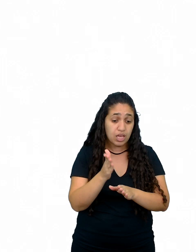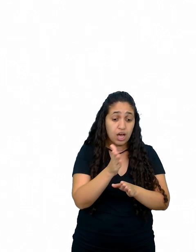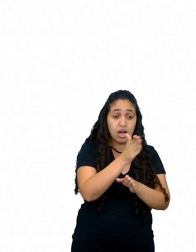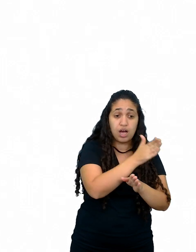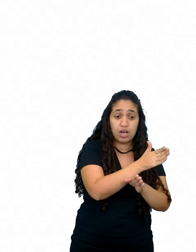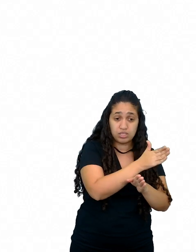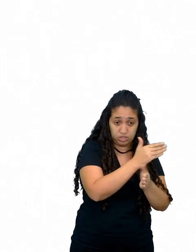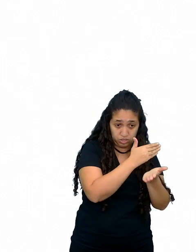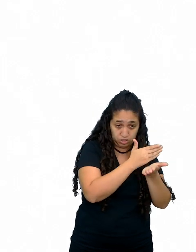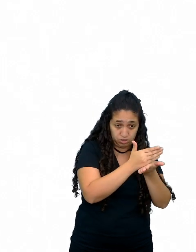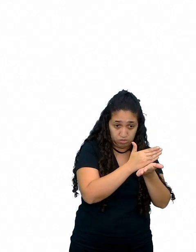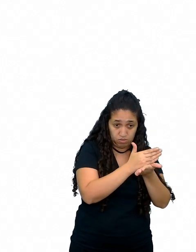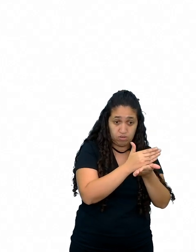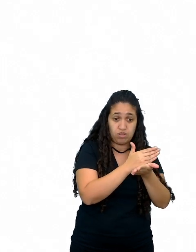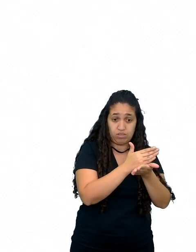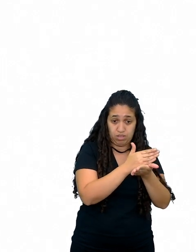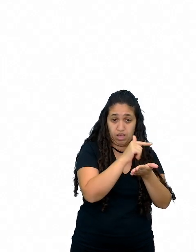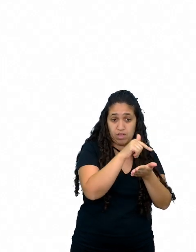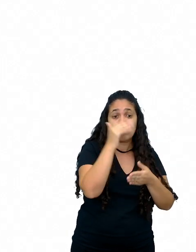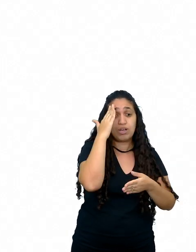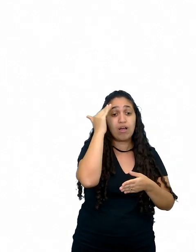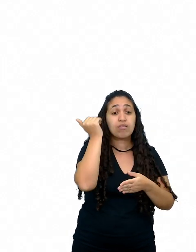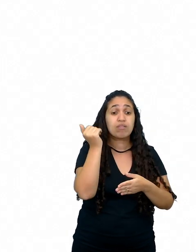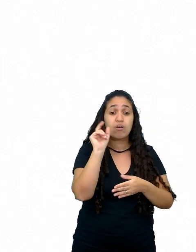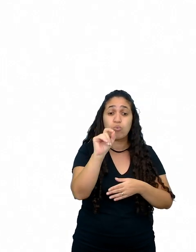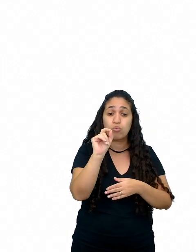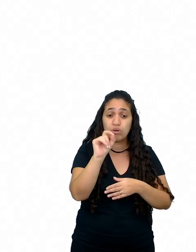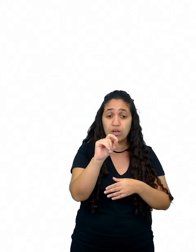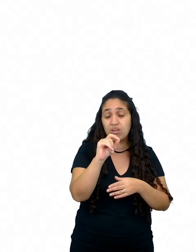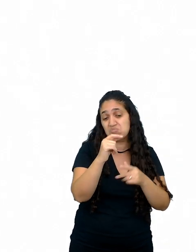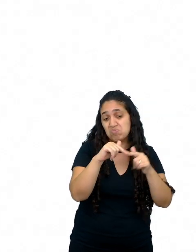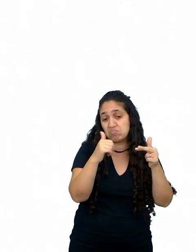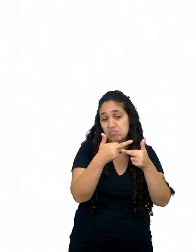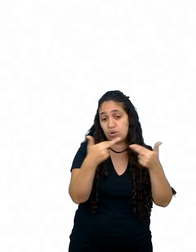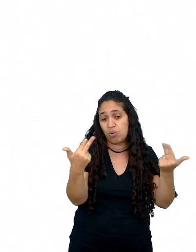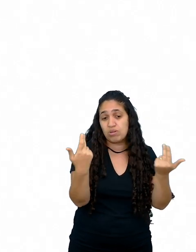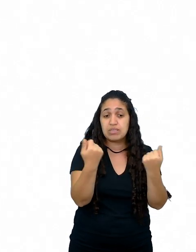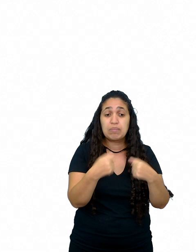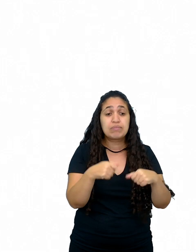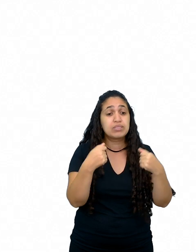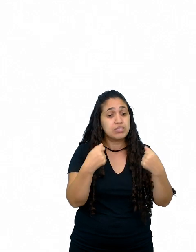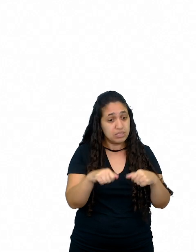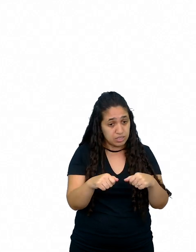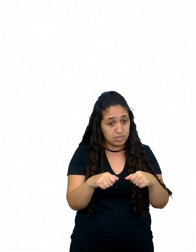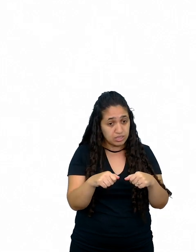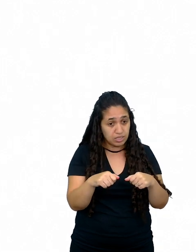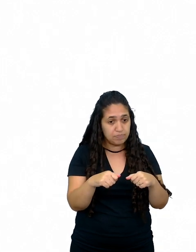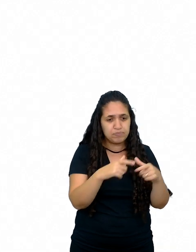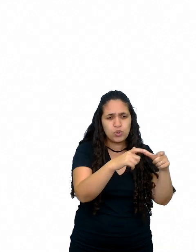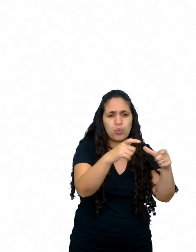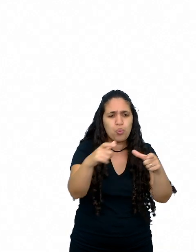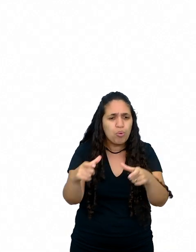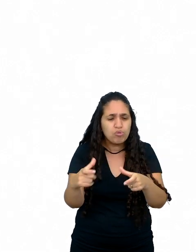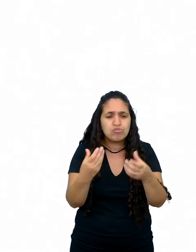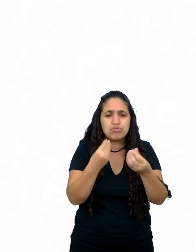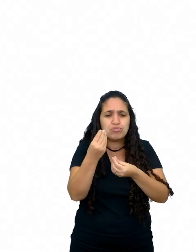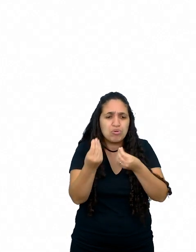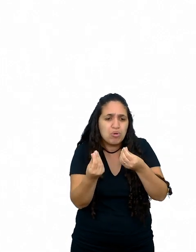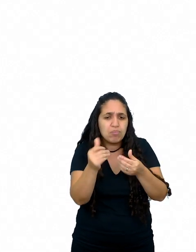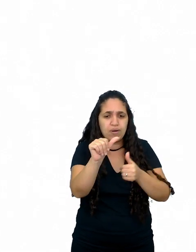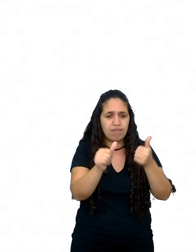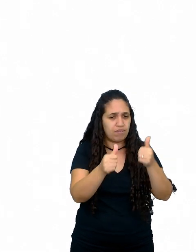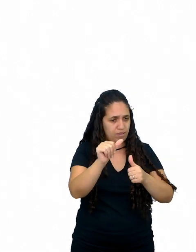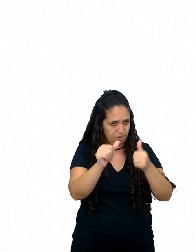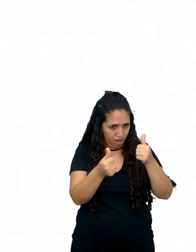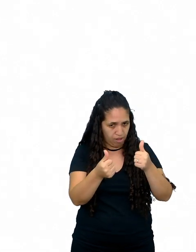começar a aula, eu já sei mais ou menos o que eu vou precisar, onde eu vou atuar e como eu vou avaliar,